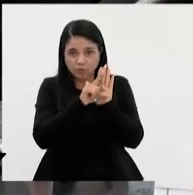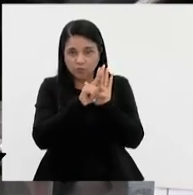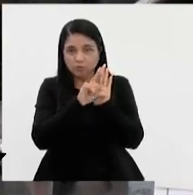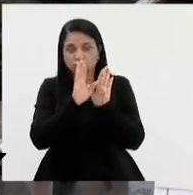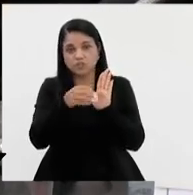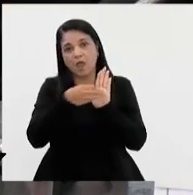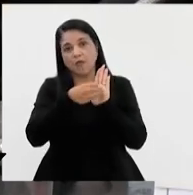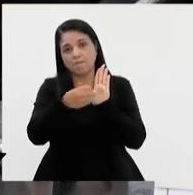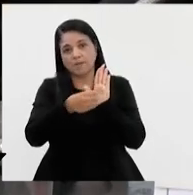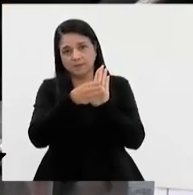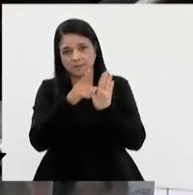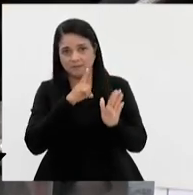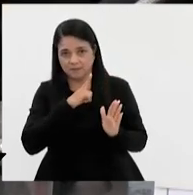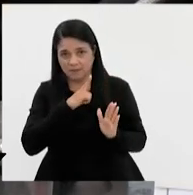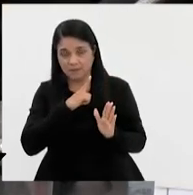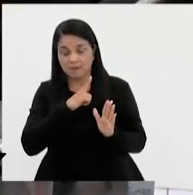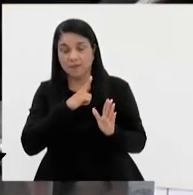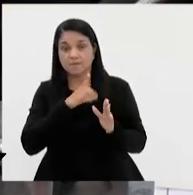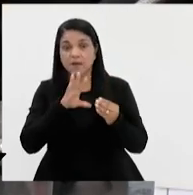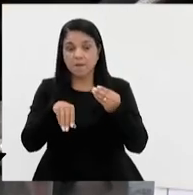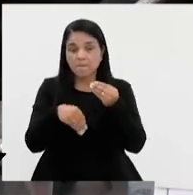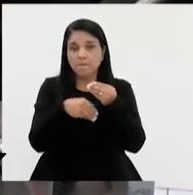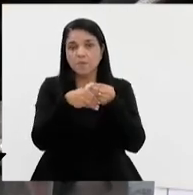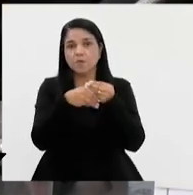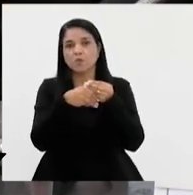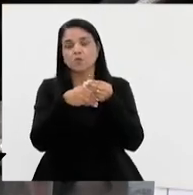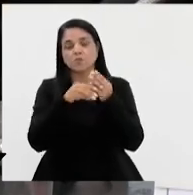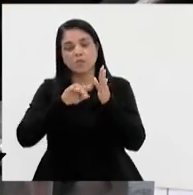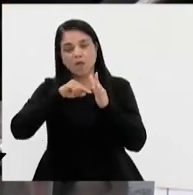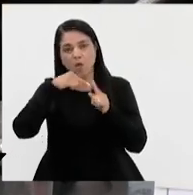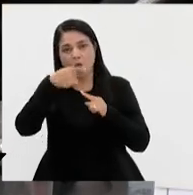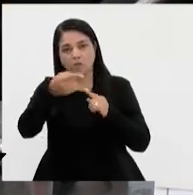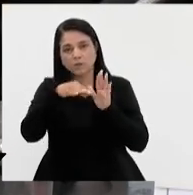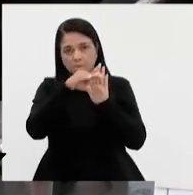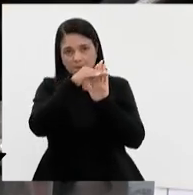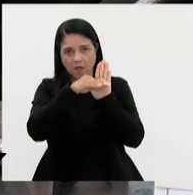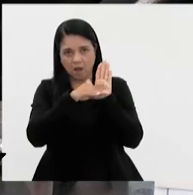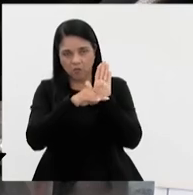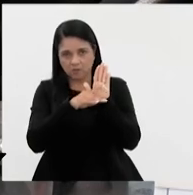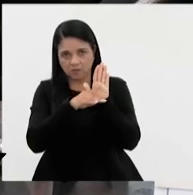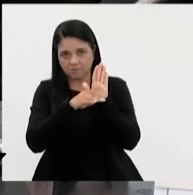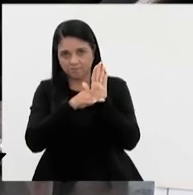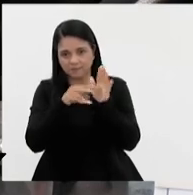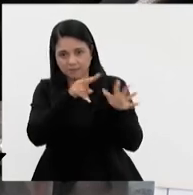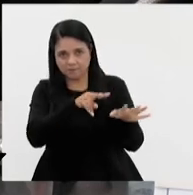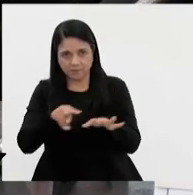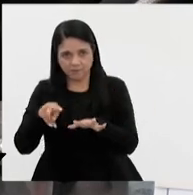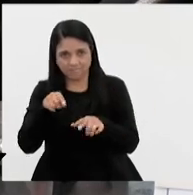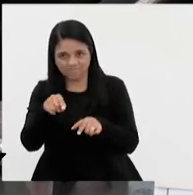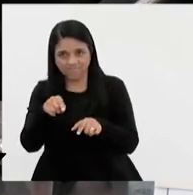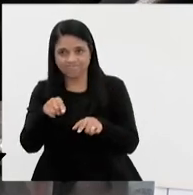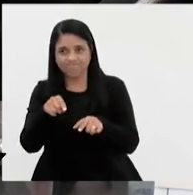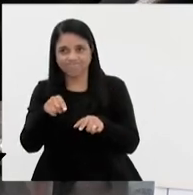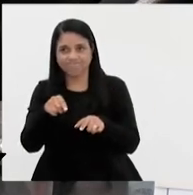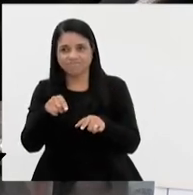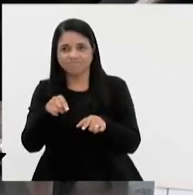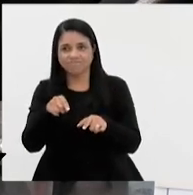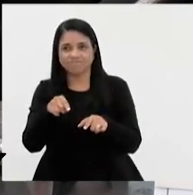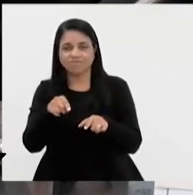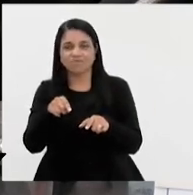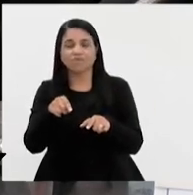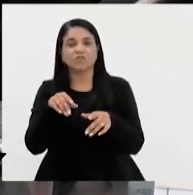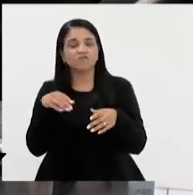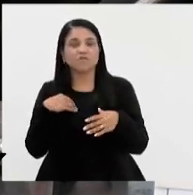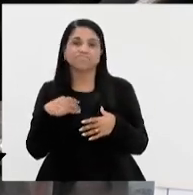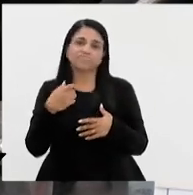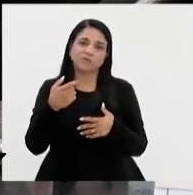parecer, que eles fossem admitidos na próxima pauta ordinária. Porque senão, né, então, se tiver o